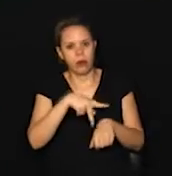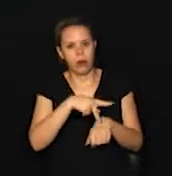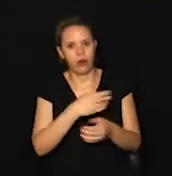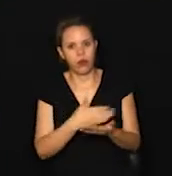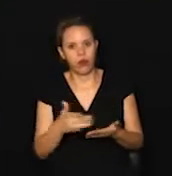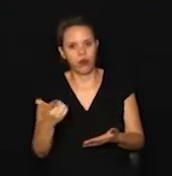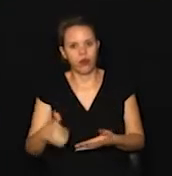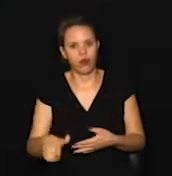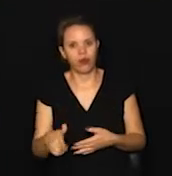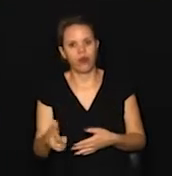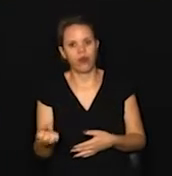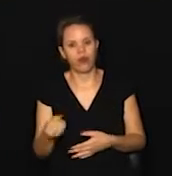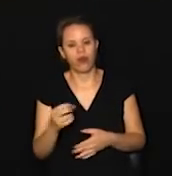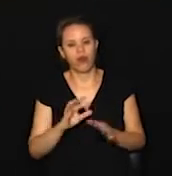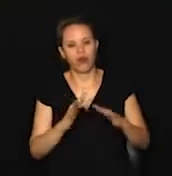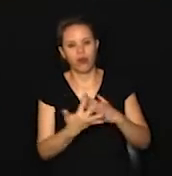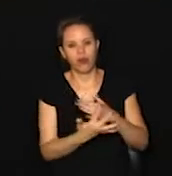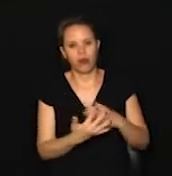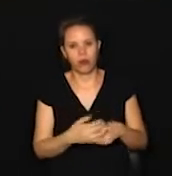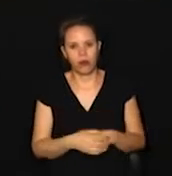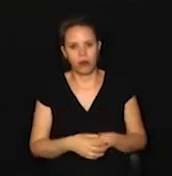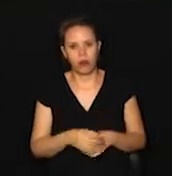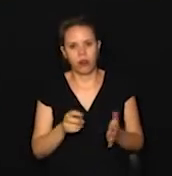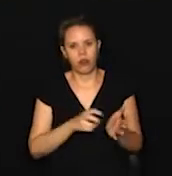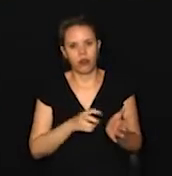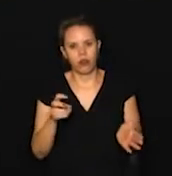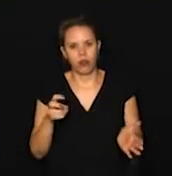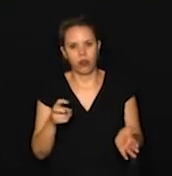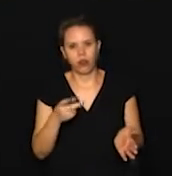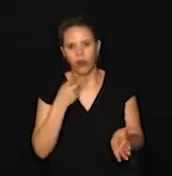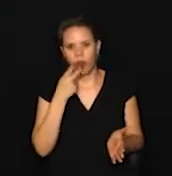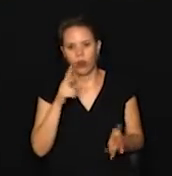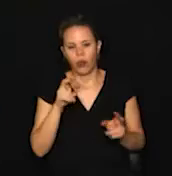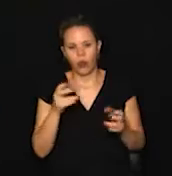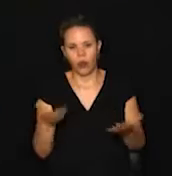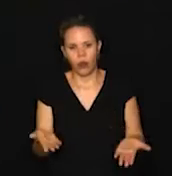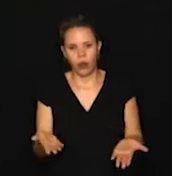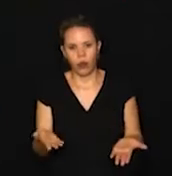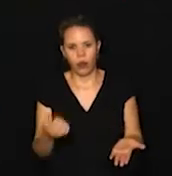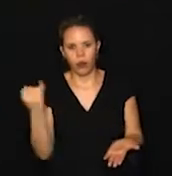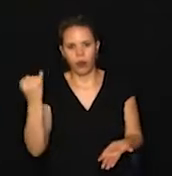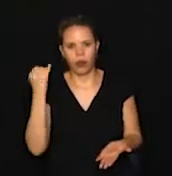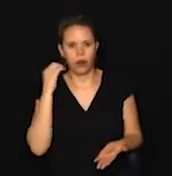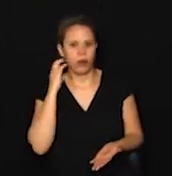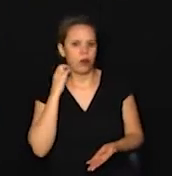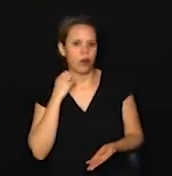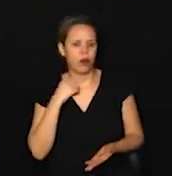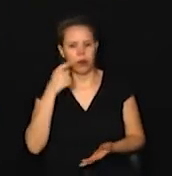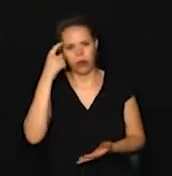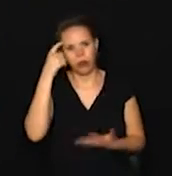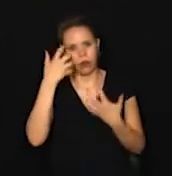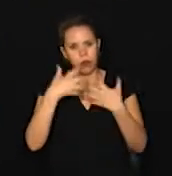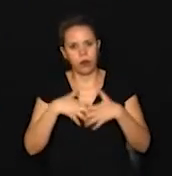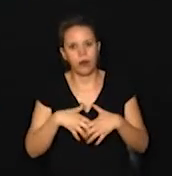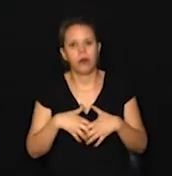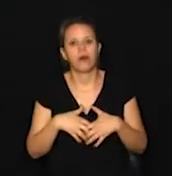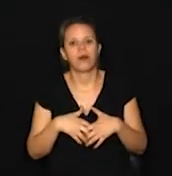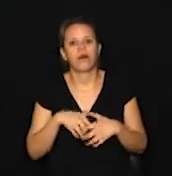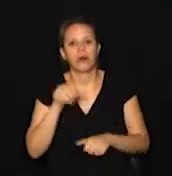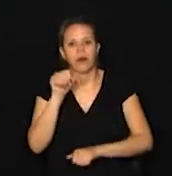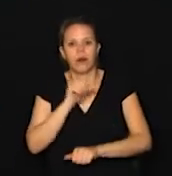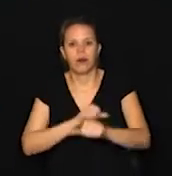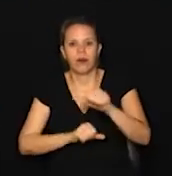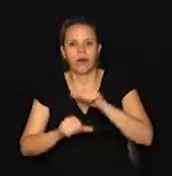começar novas quarentenas. E nesta manhã foi se falado sobre isso e a importância da gente pensar nessa